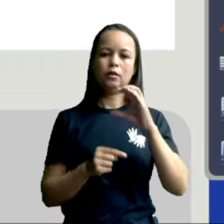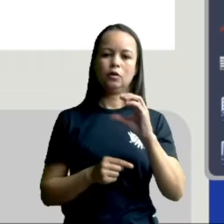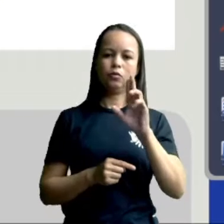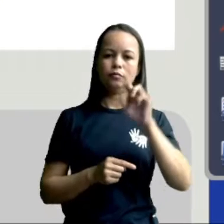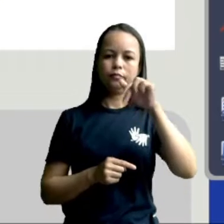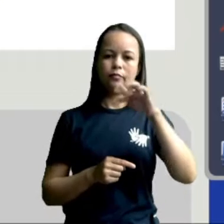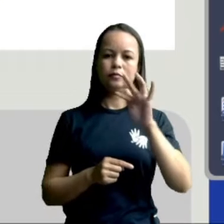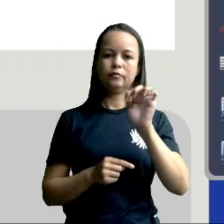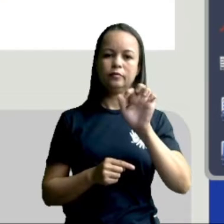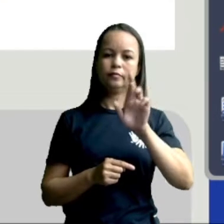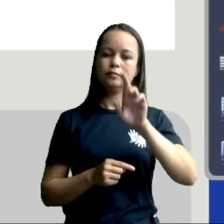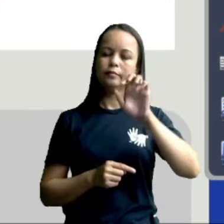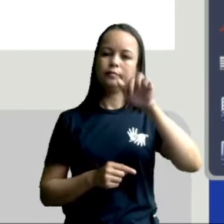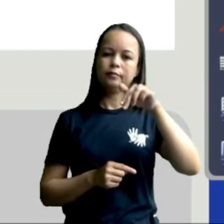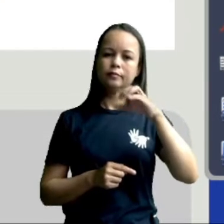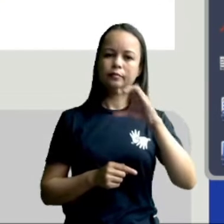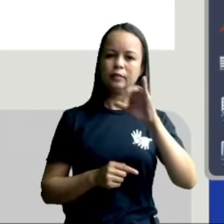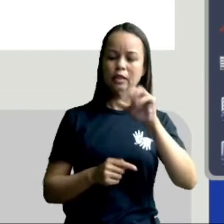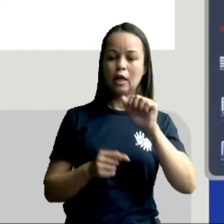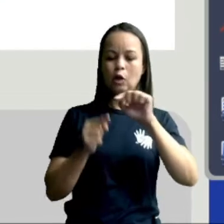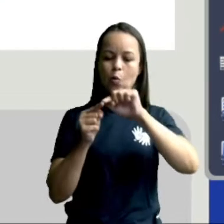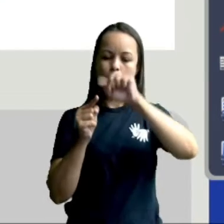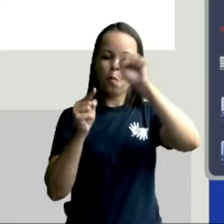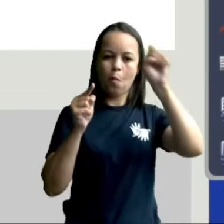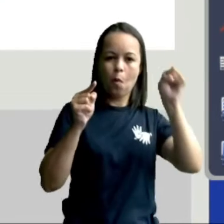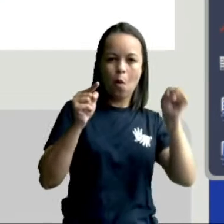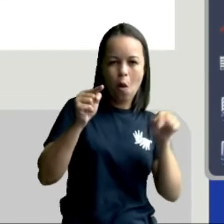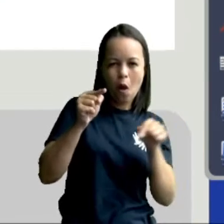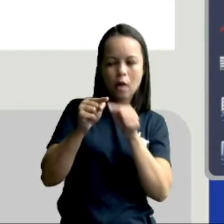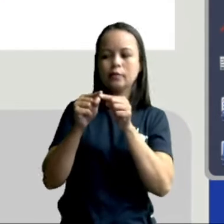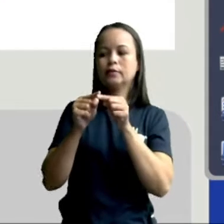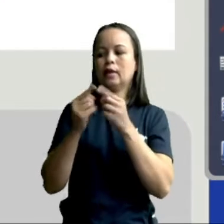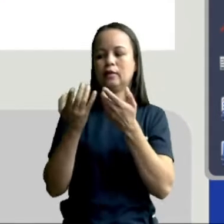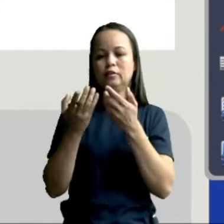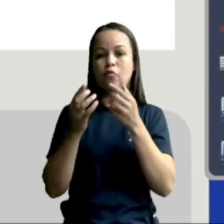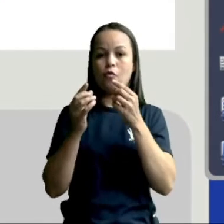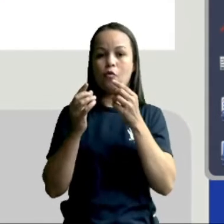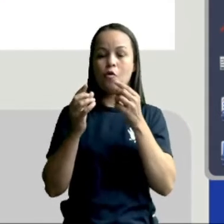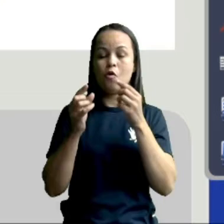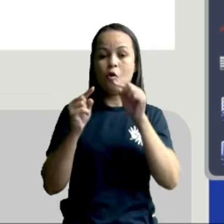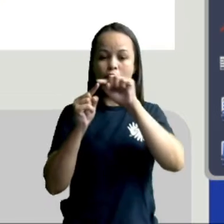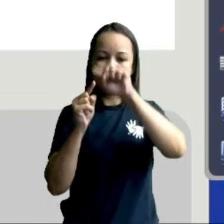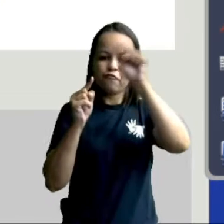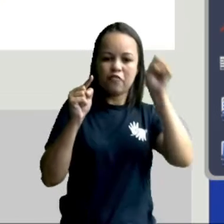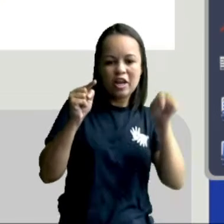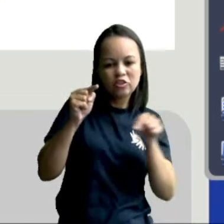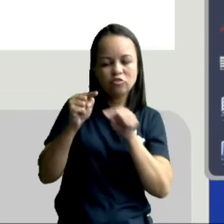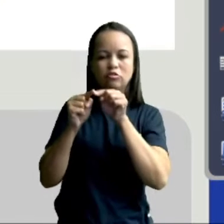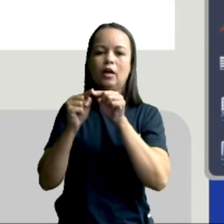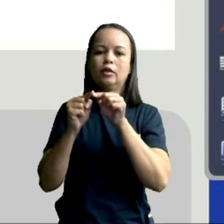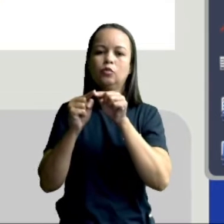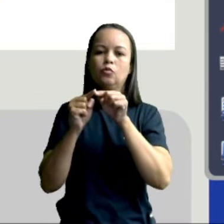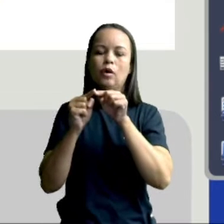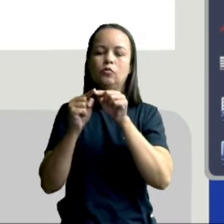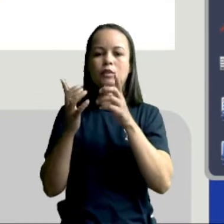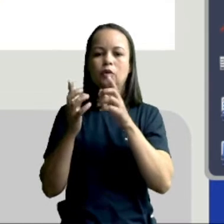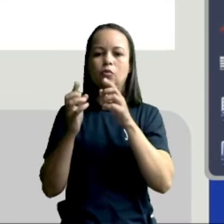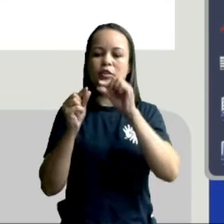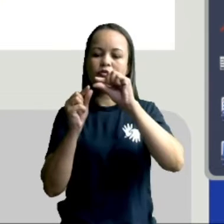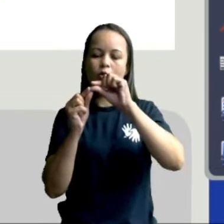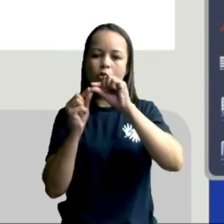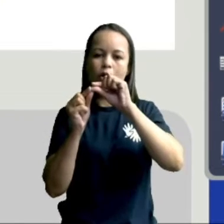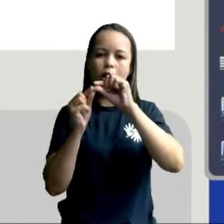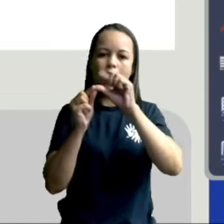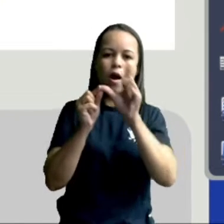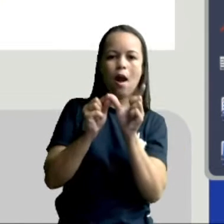da borda, no caso aqui da circunferência, ou do círculo, se for fechado é um círculo. Se for uma região aberta aqui no